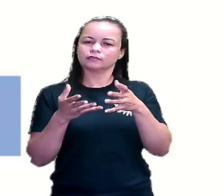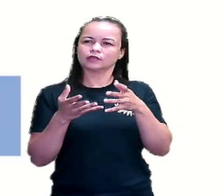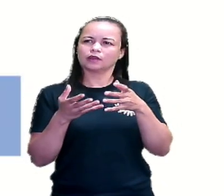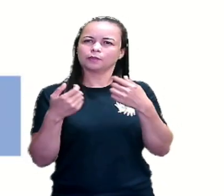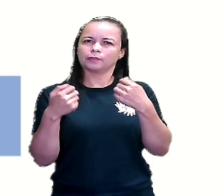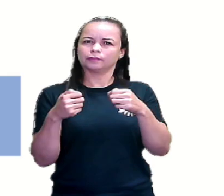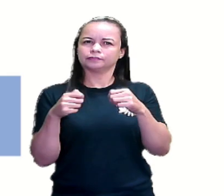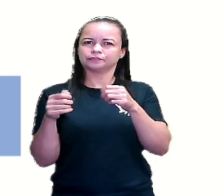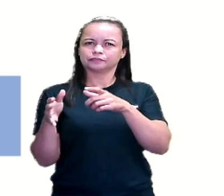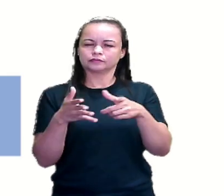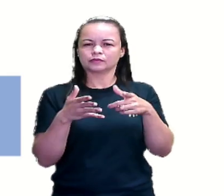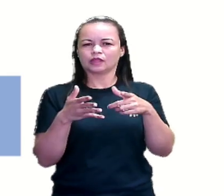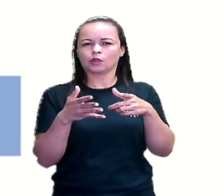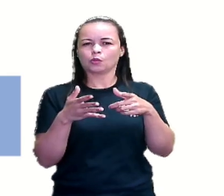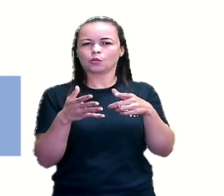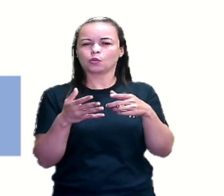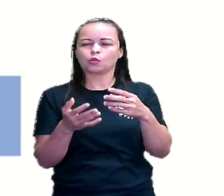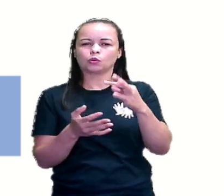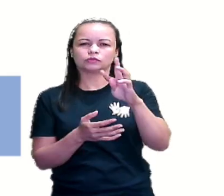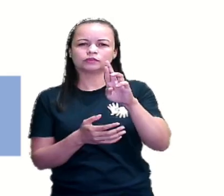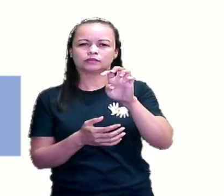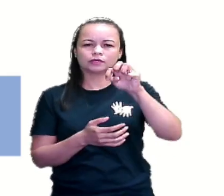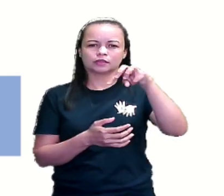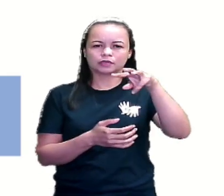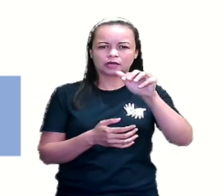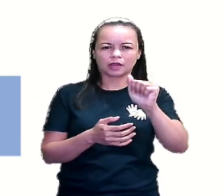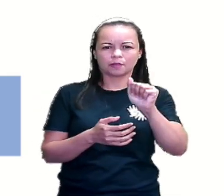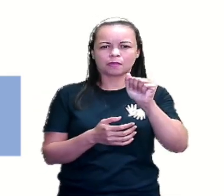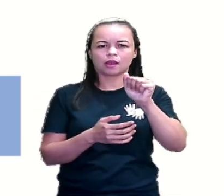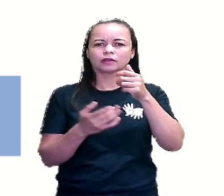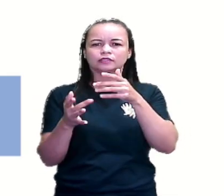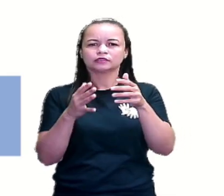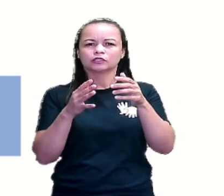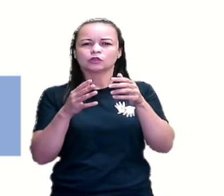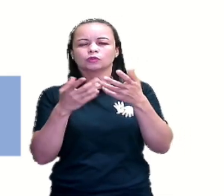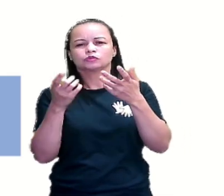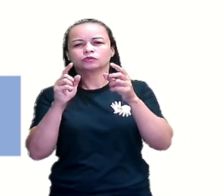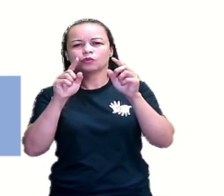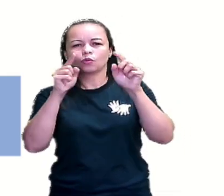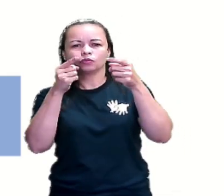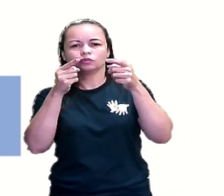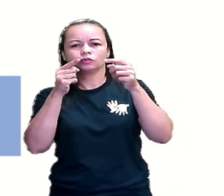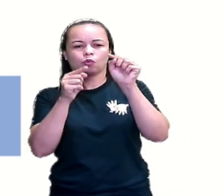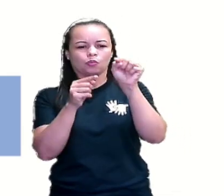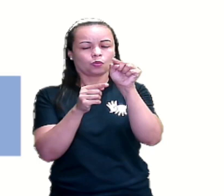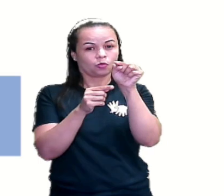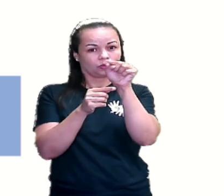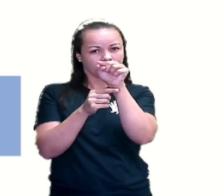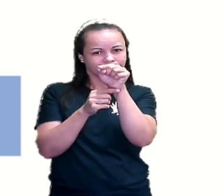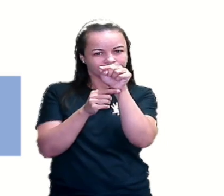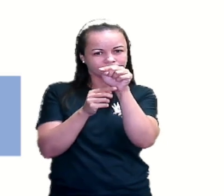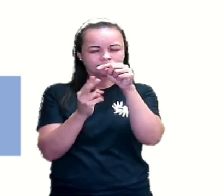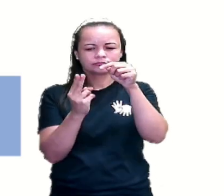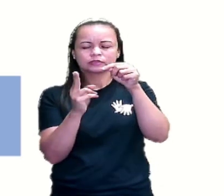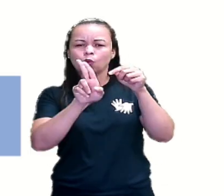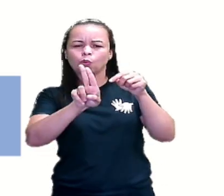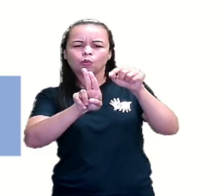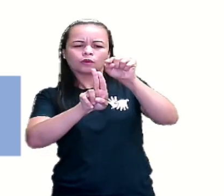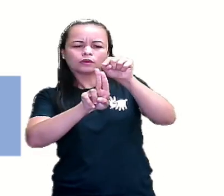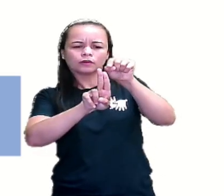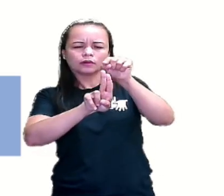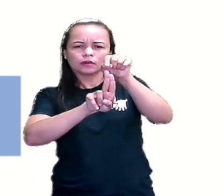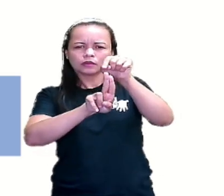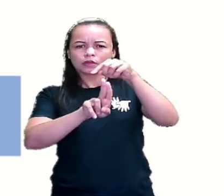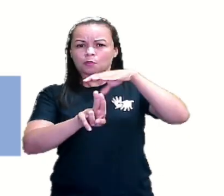ter o trema, que são aqueles 2 pontinhos que ficam em cima da letra U, que em língua portuguesa não